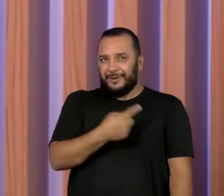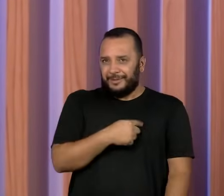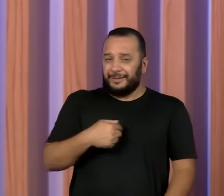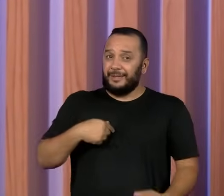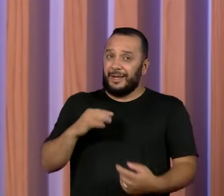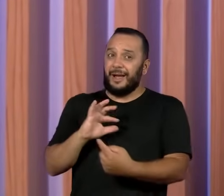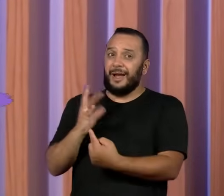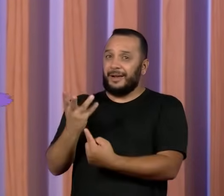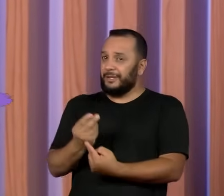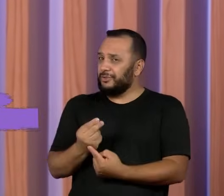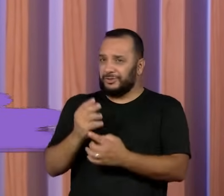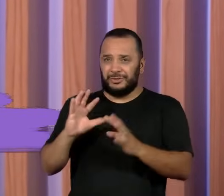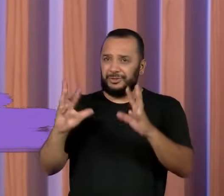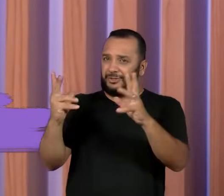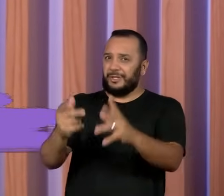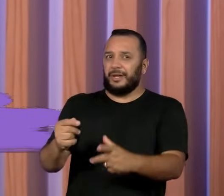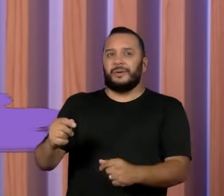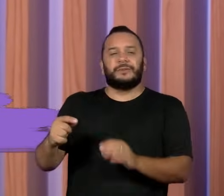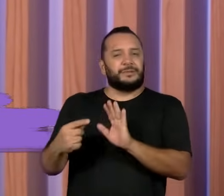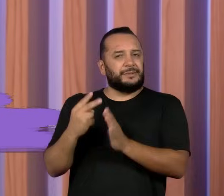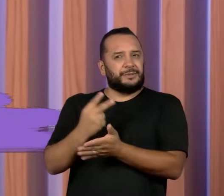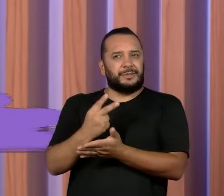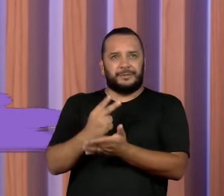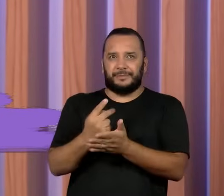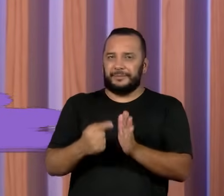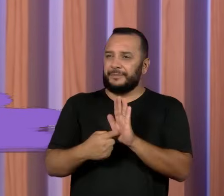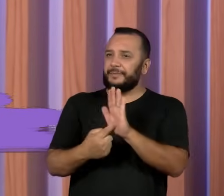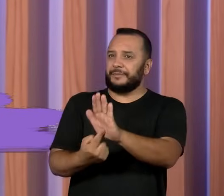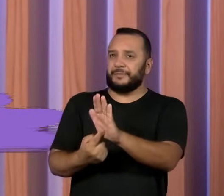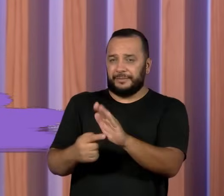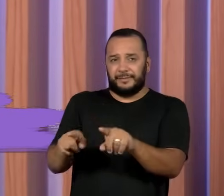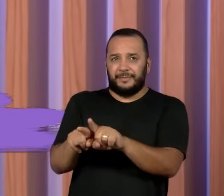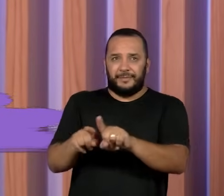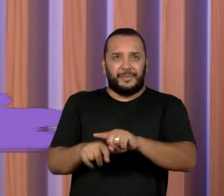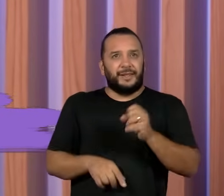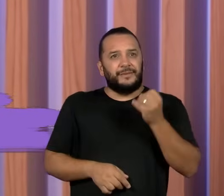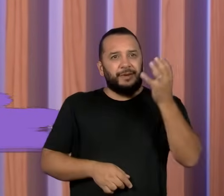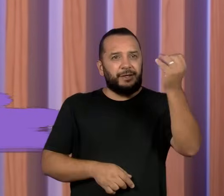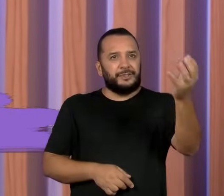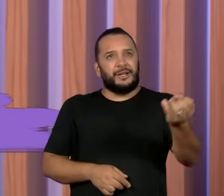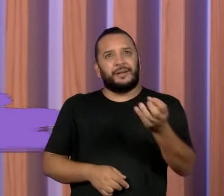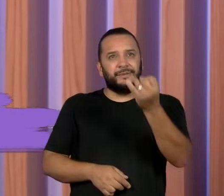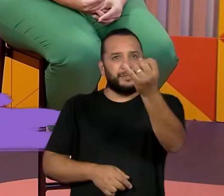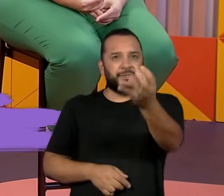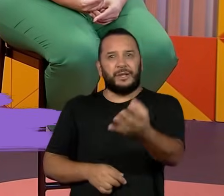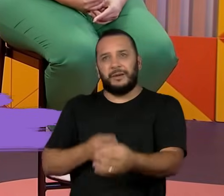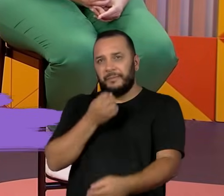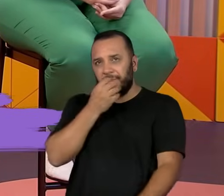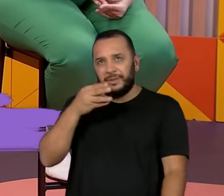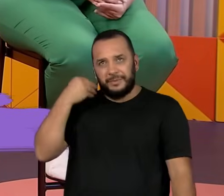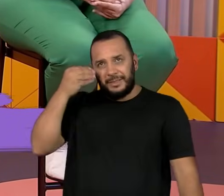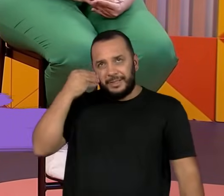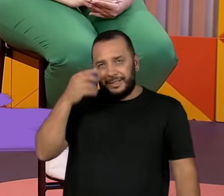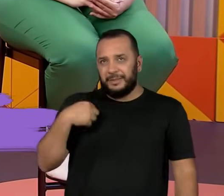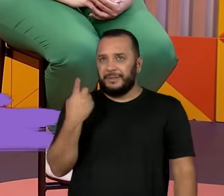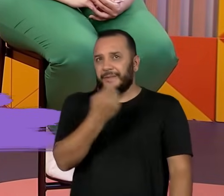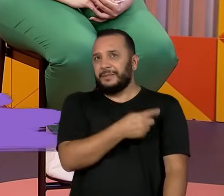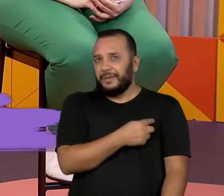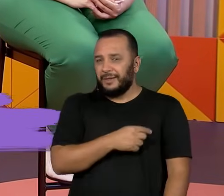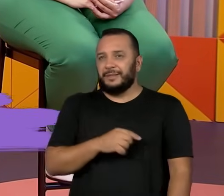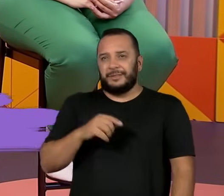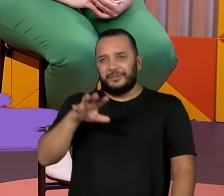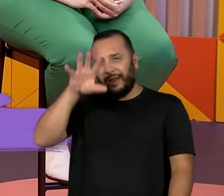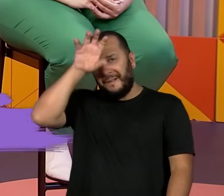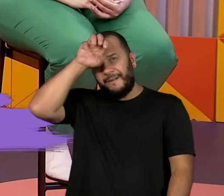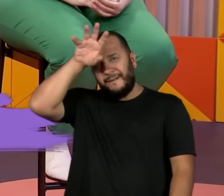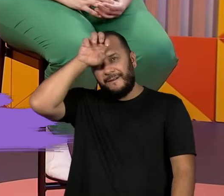como tudo, né, também é muito presente. Viajar também é sempre uma boa experiência para a gente no que diz respeito a